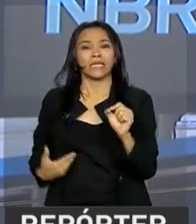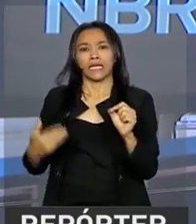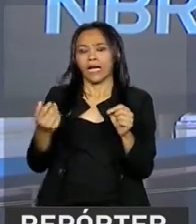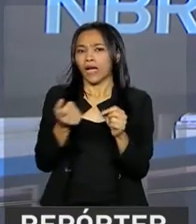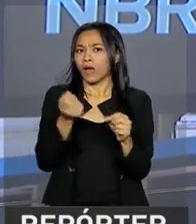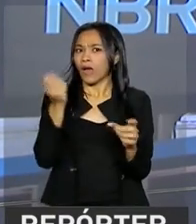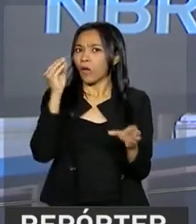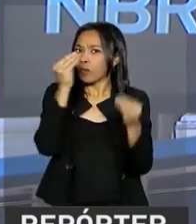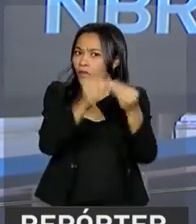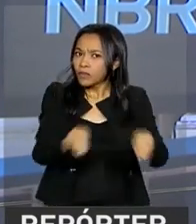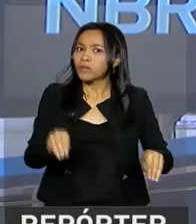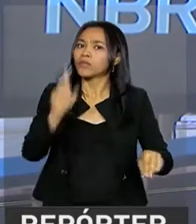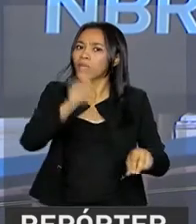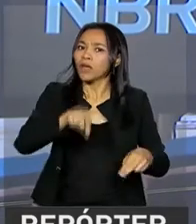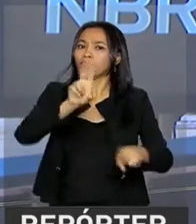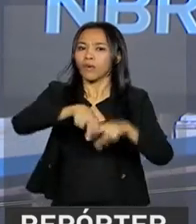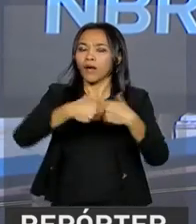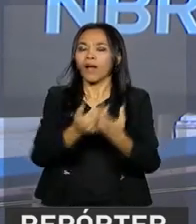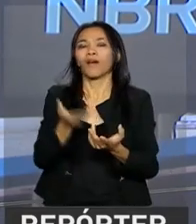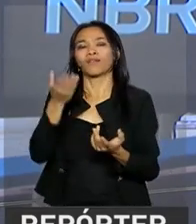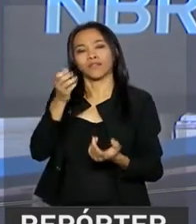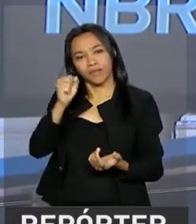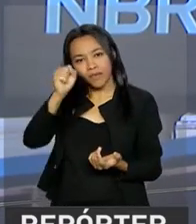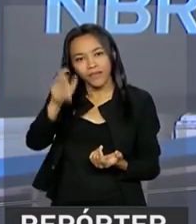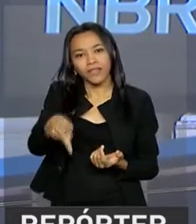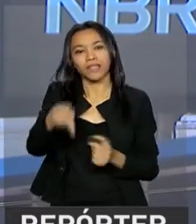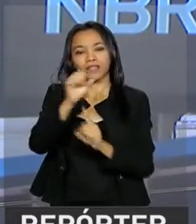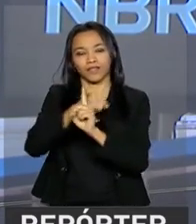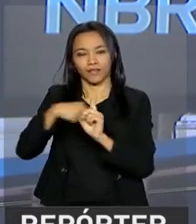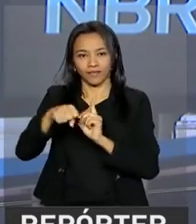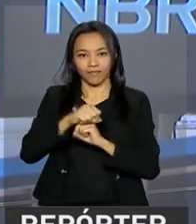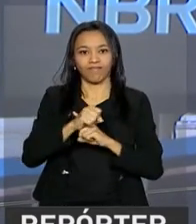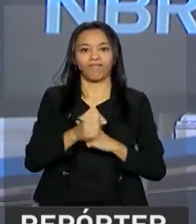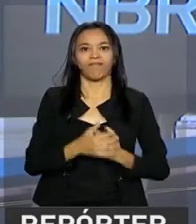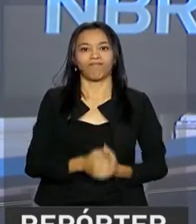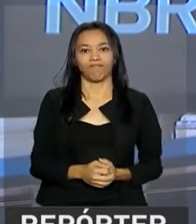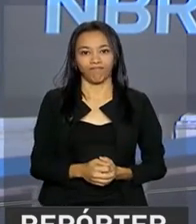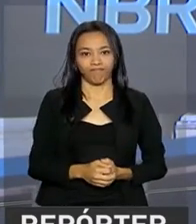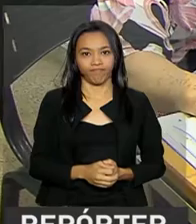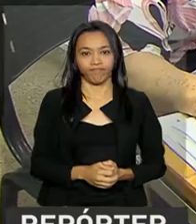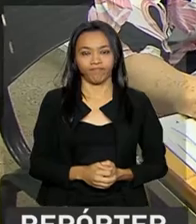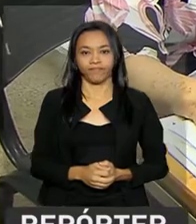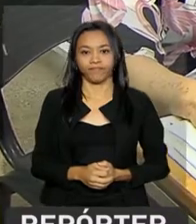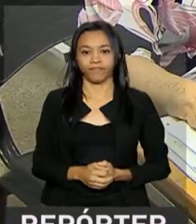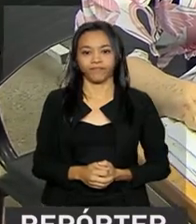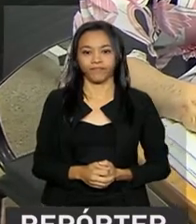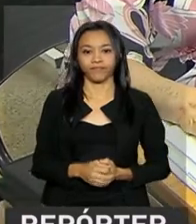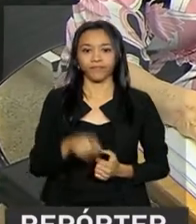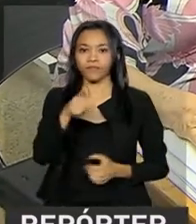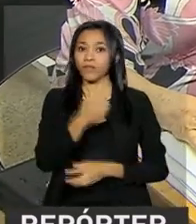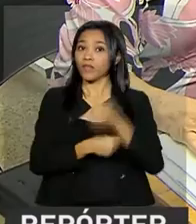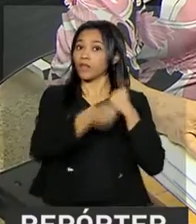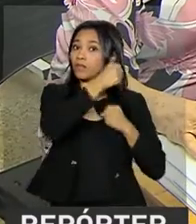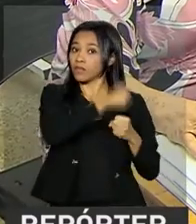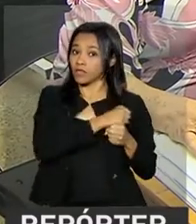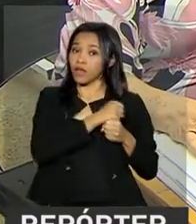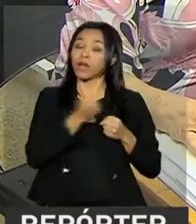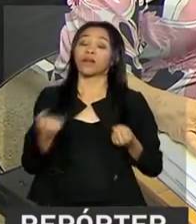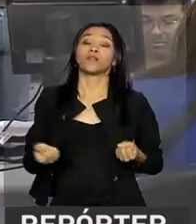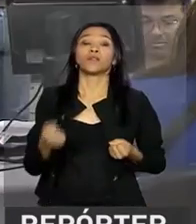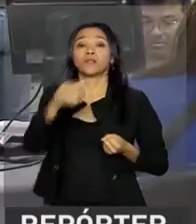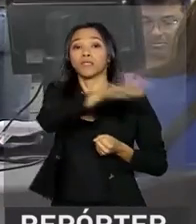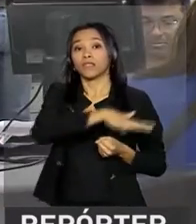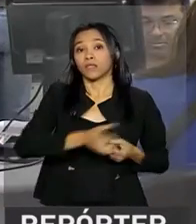déficit bem dos gastos com a previdência social no ano passado os gastos com